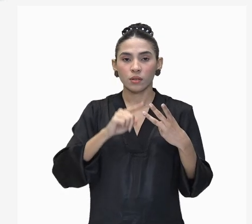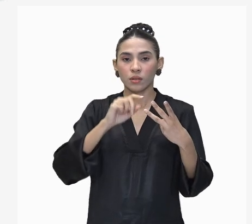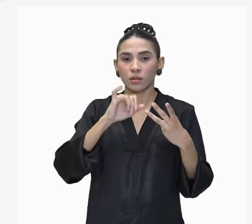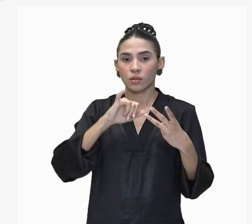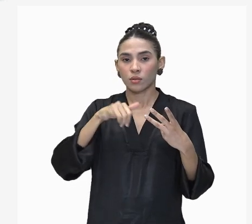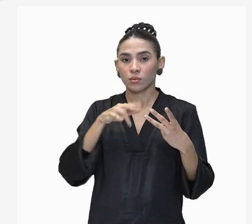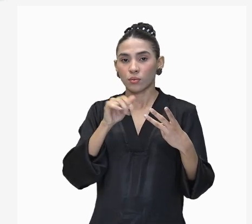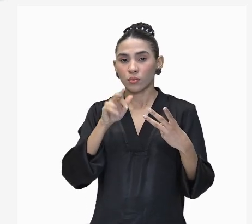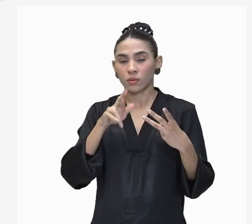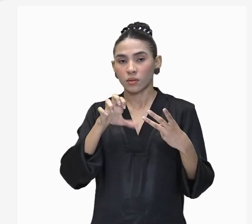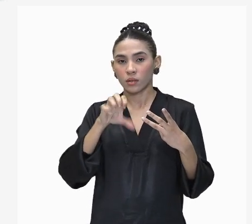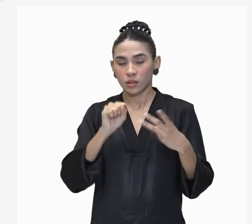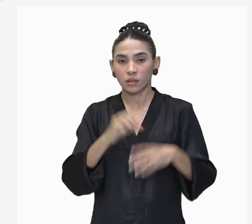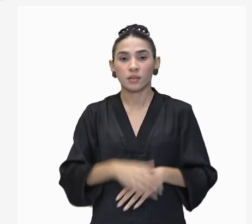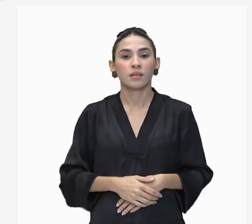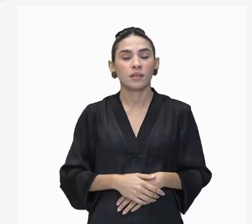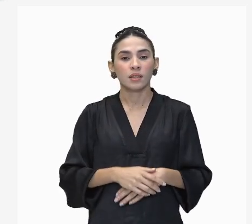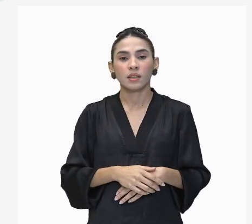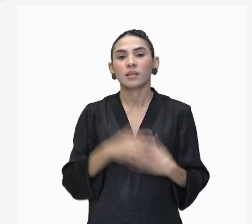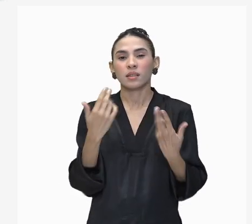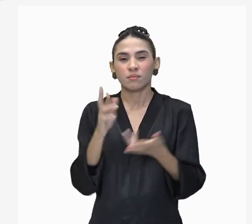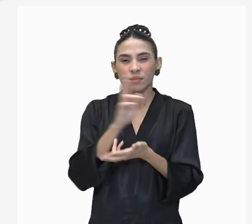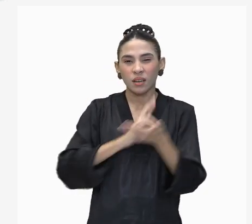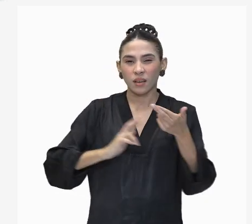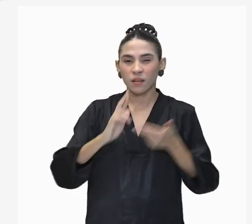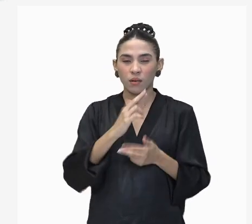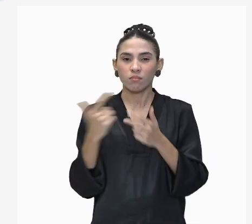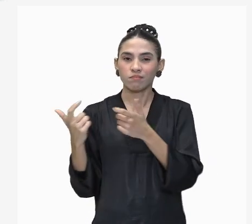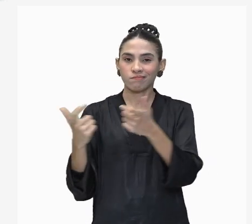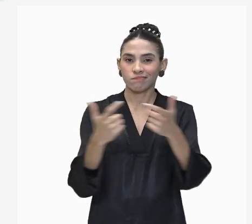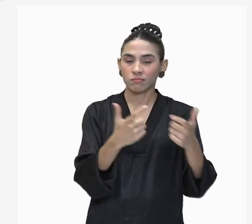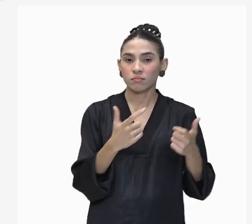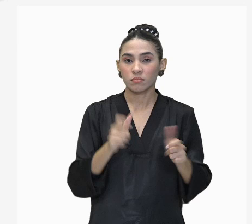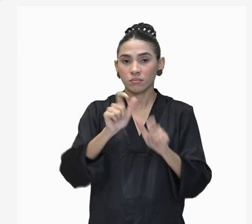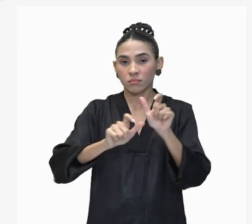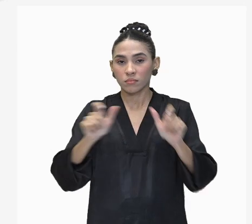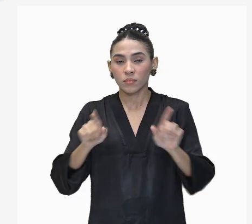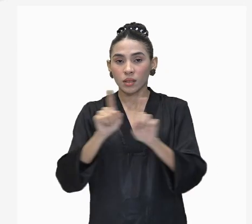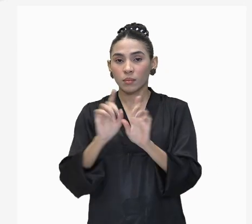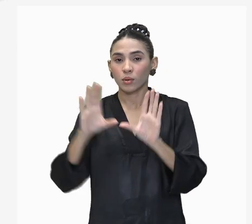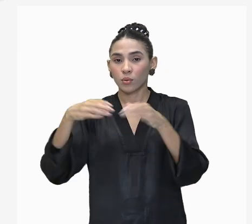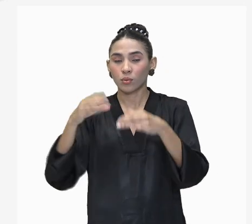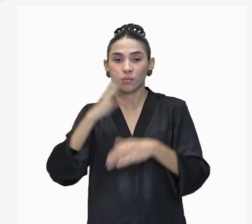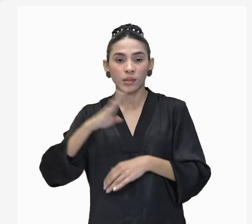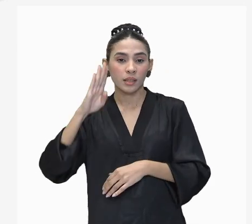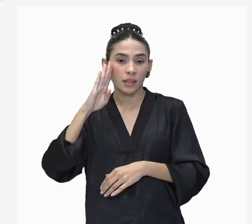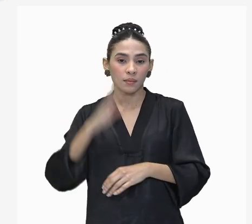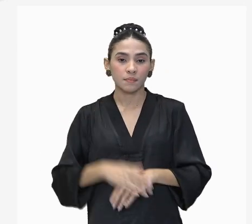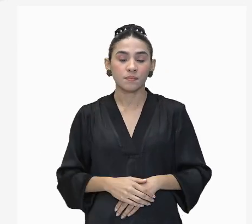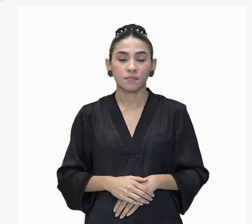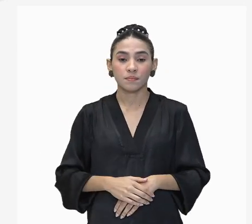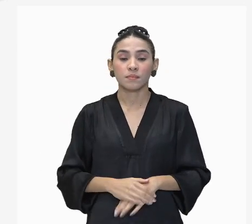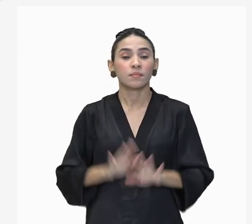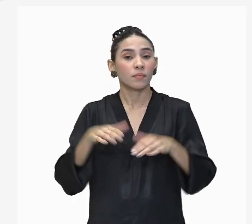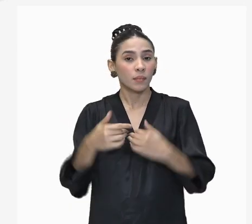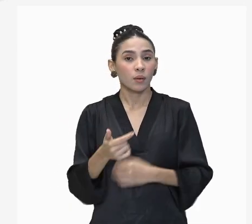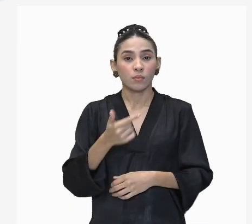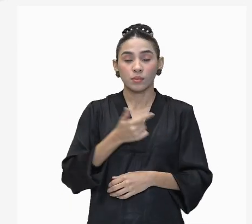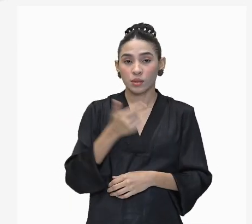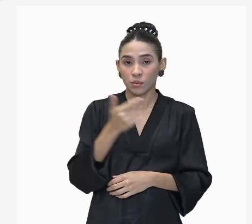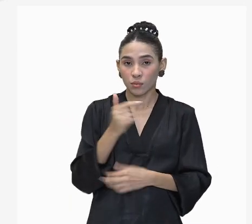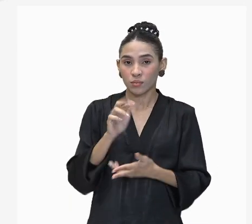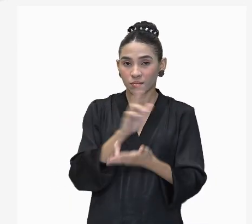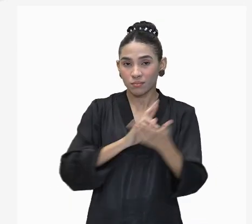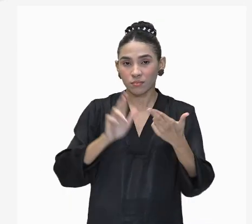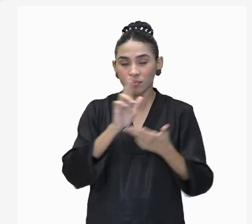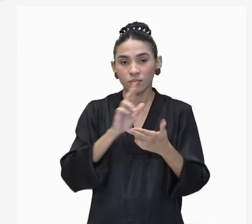e vai resultar em intensos confrontos entre os revoltosos e as forças governamentais. Então, esse segundo levante ele foi um